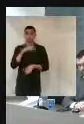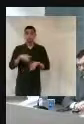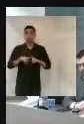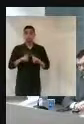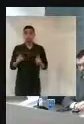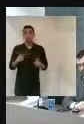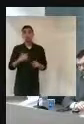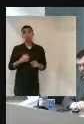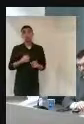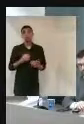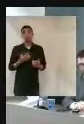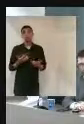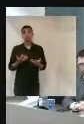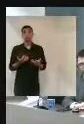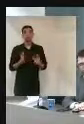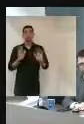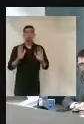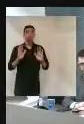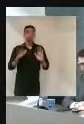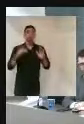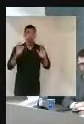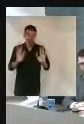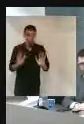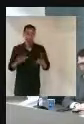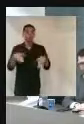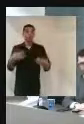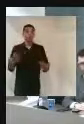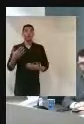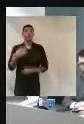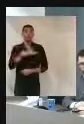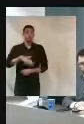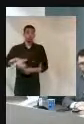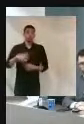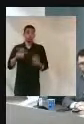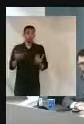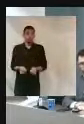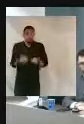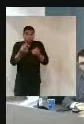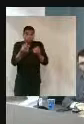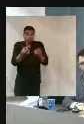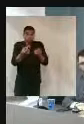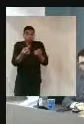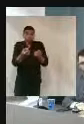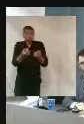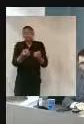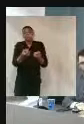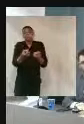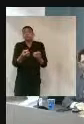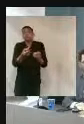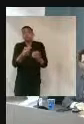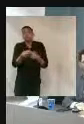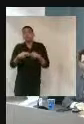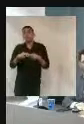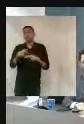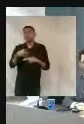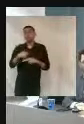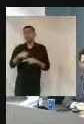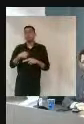de... Bom, economicamente falando, e por isso que eu vou voltar o link